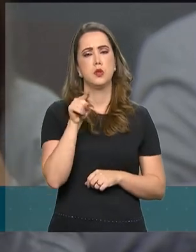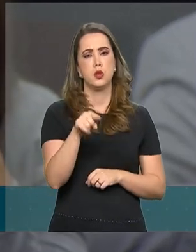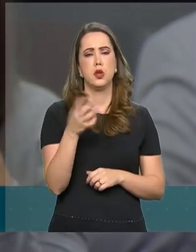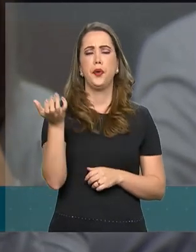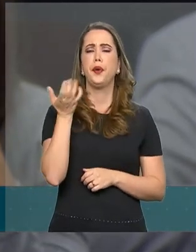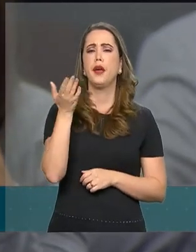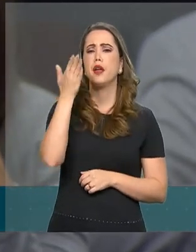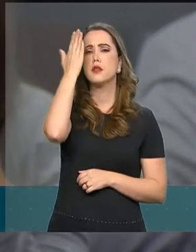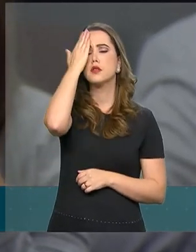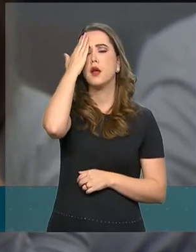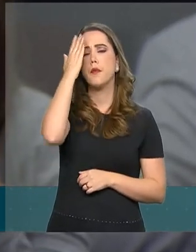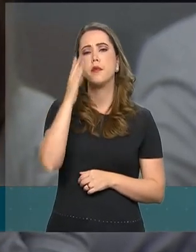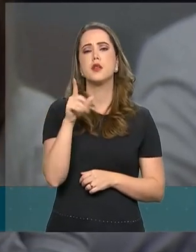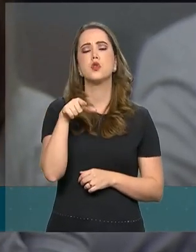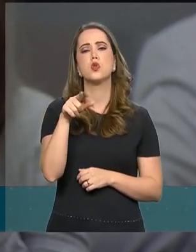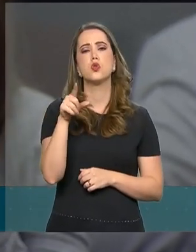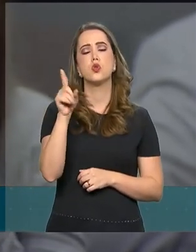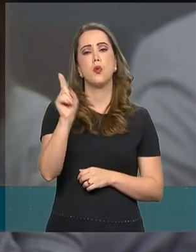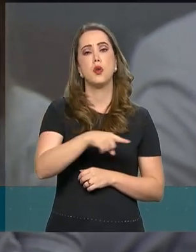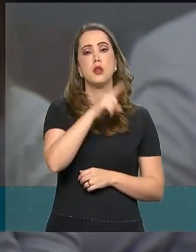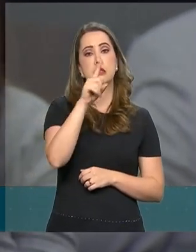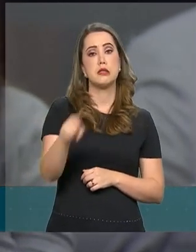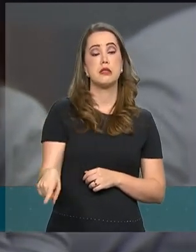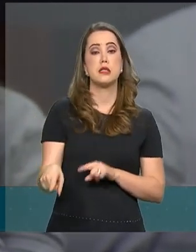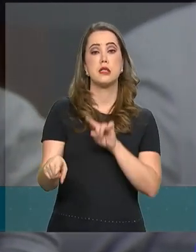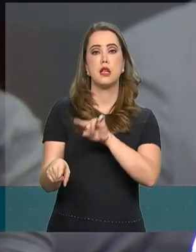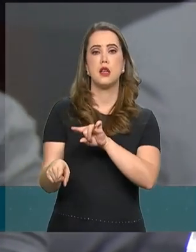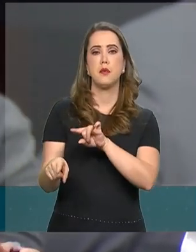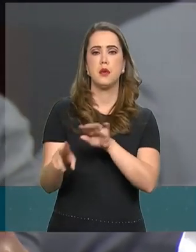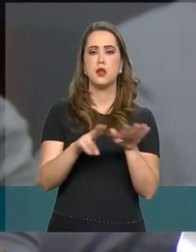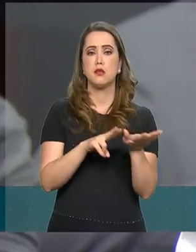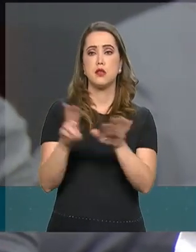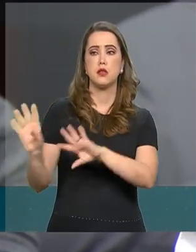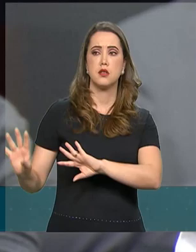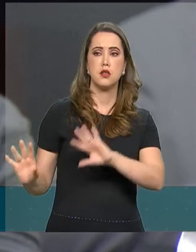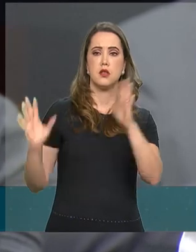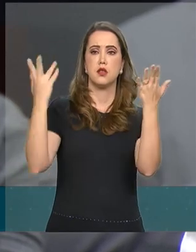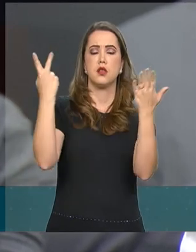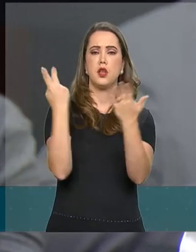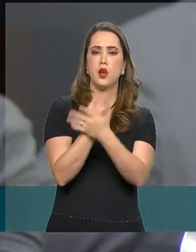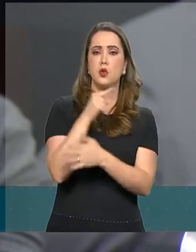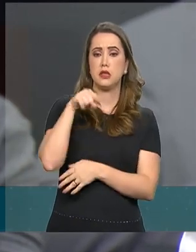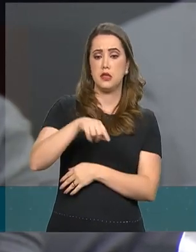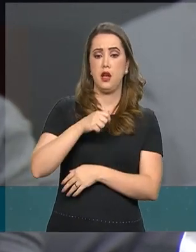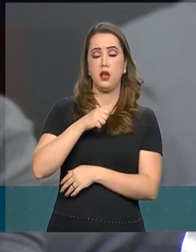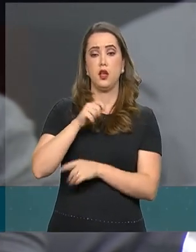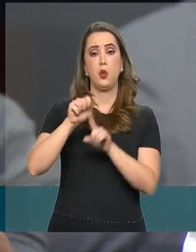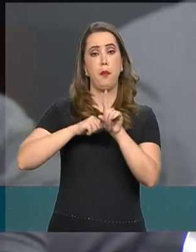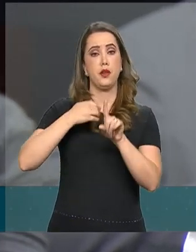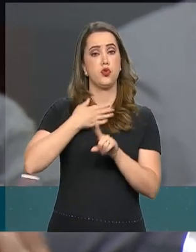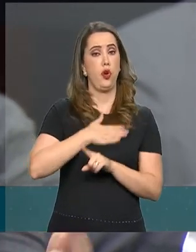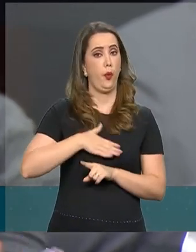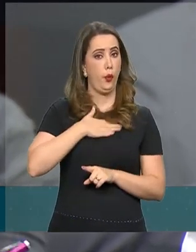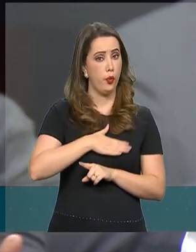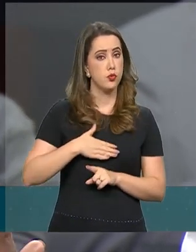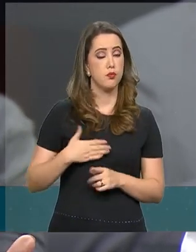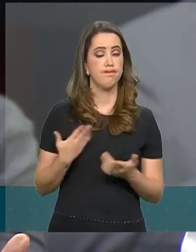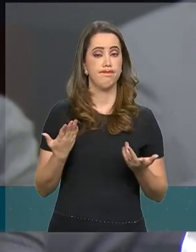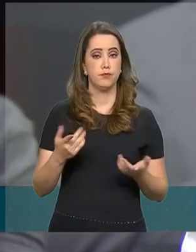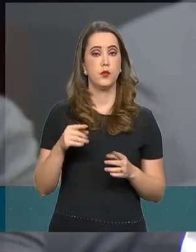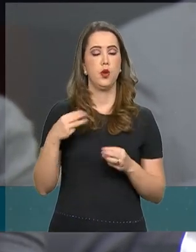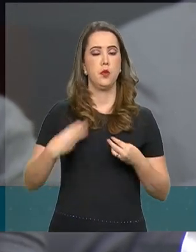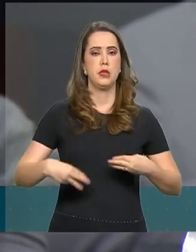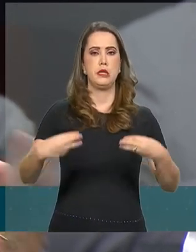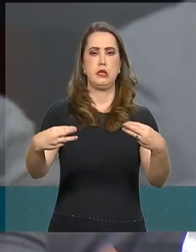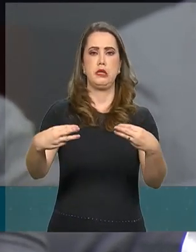cancelamento da edição latino americana e caribenha da semana do clima que aconteceria aqui em agosto é o ministro do meio